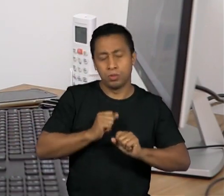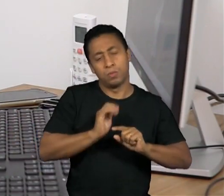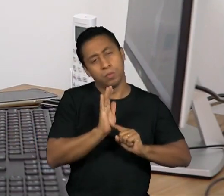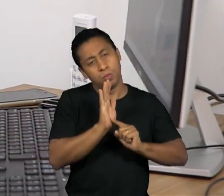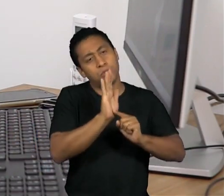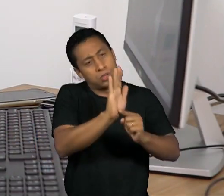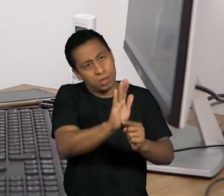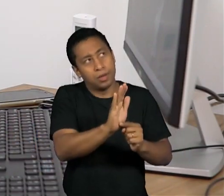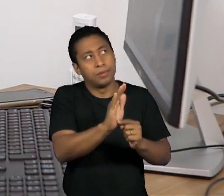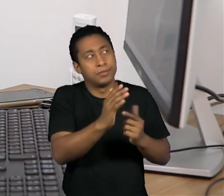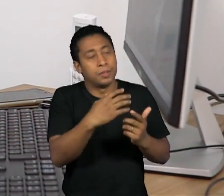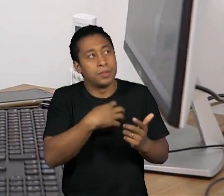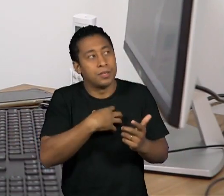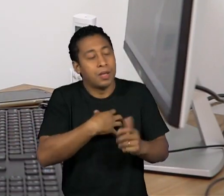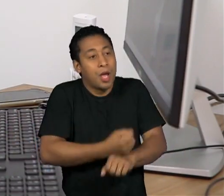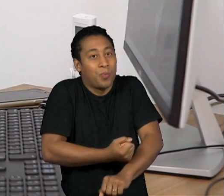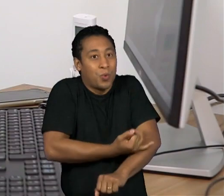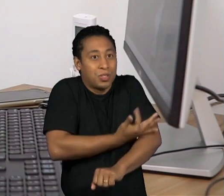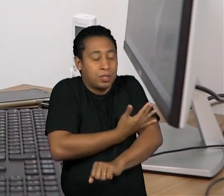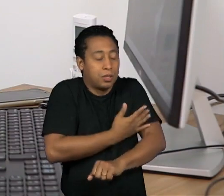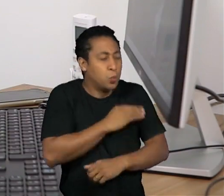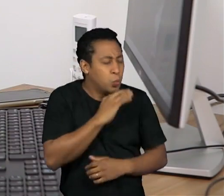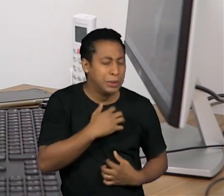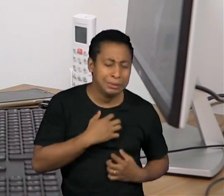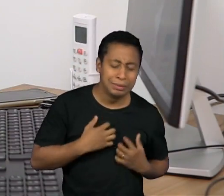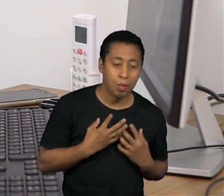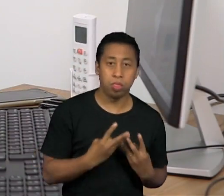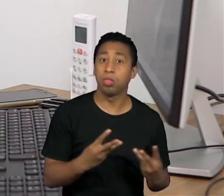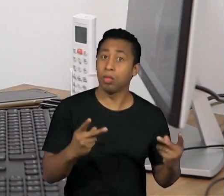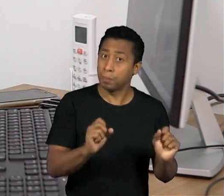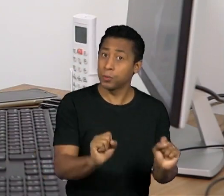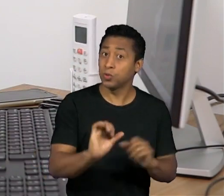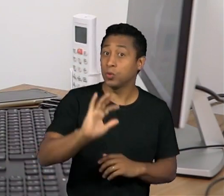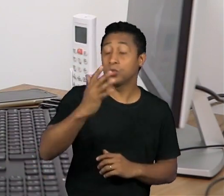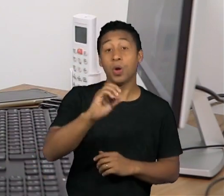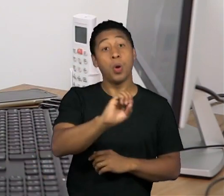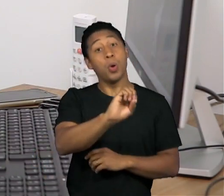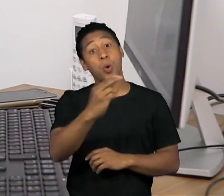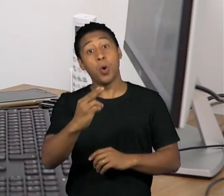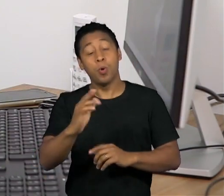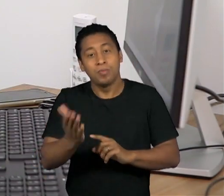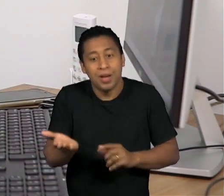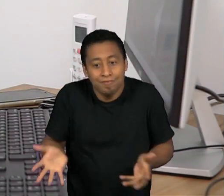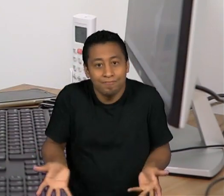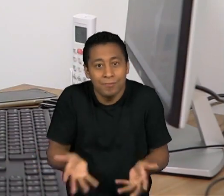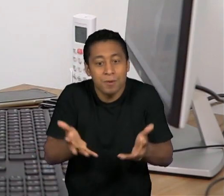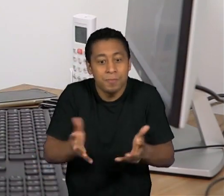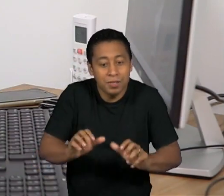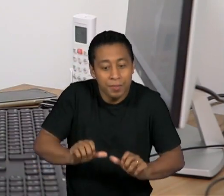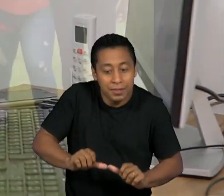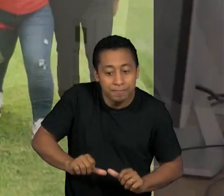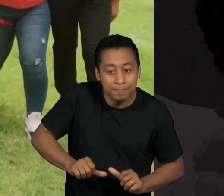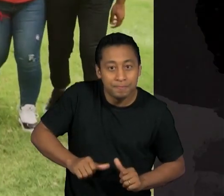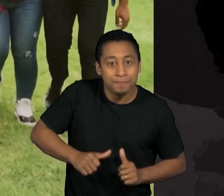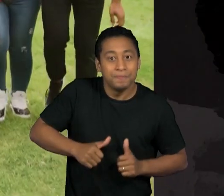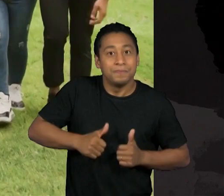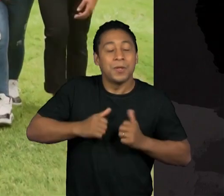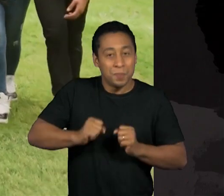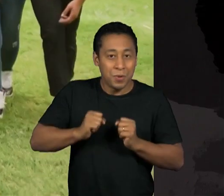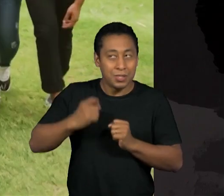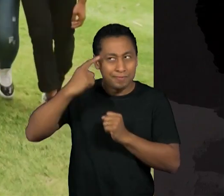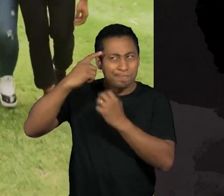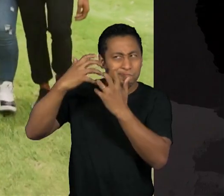ou até acabar contribuindo um pouco para uma melhora e um aumento de níveis de